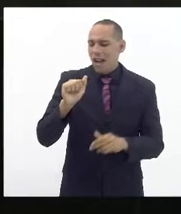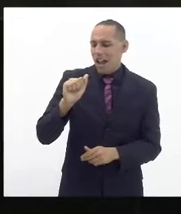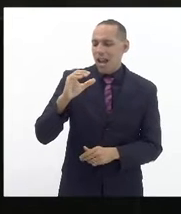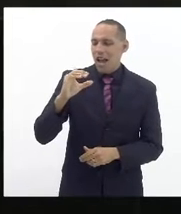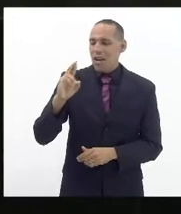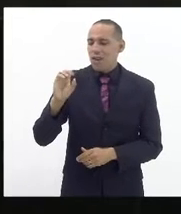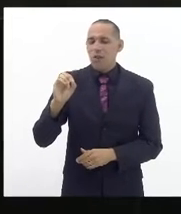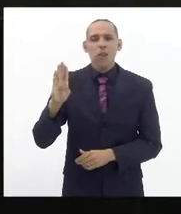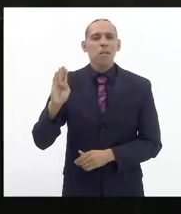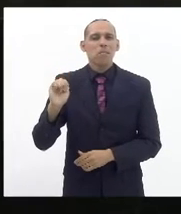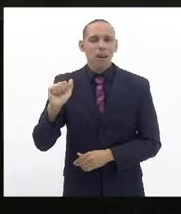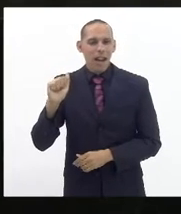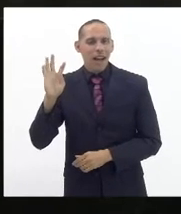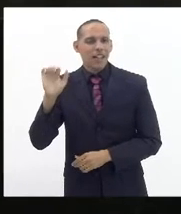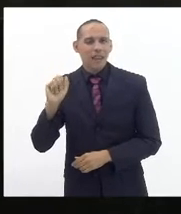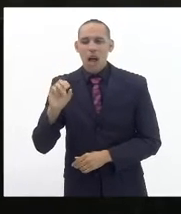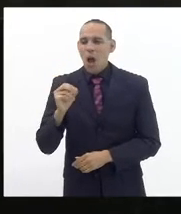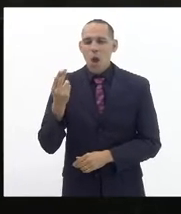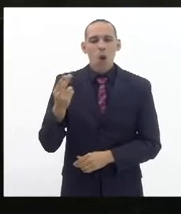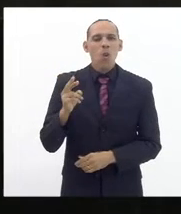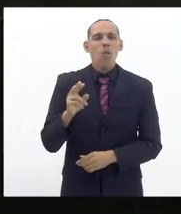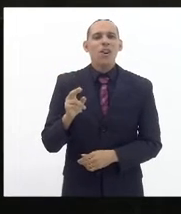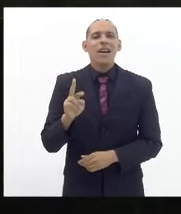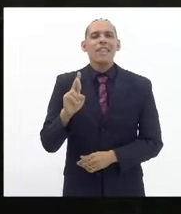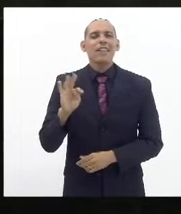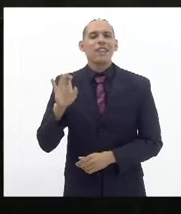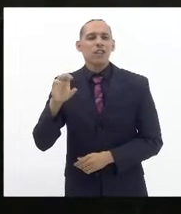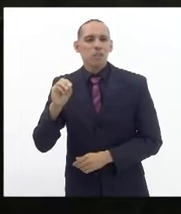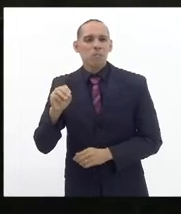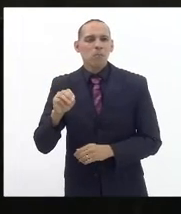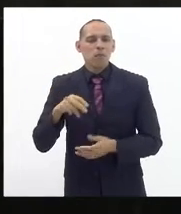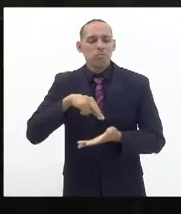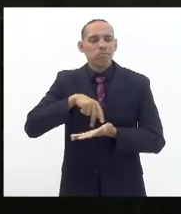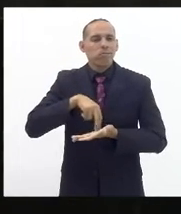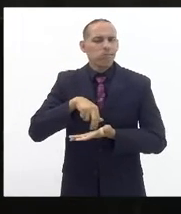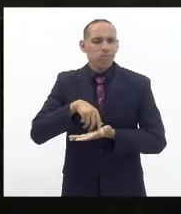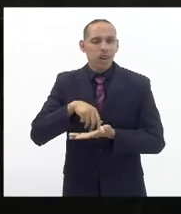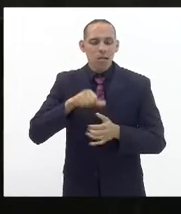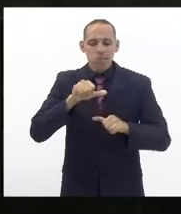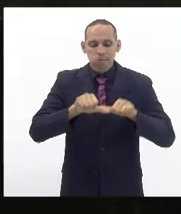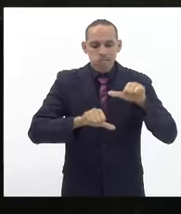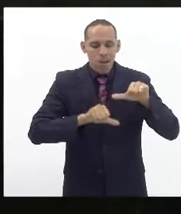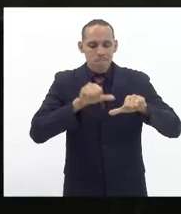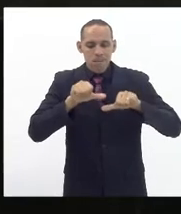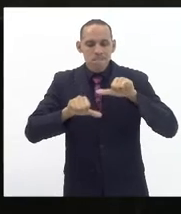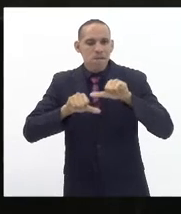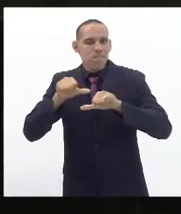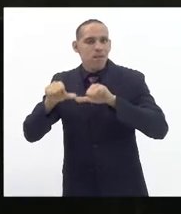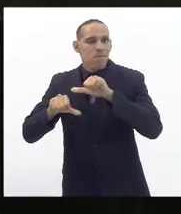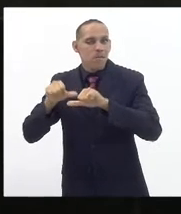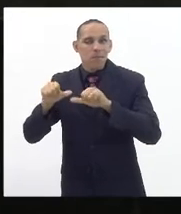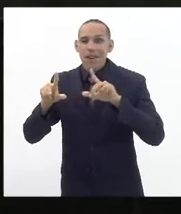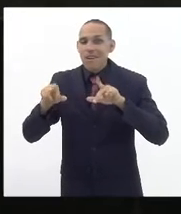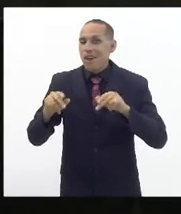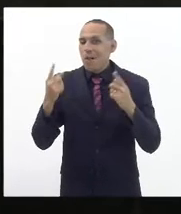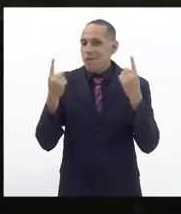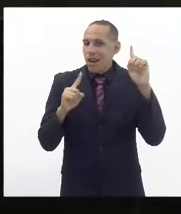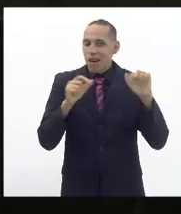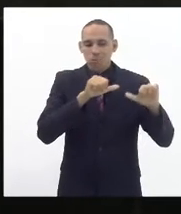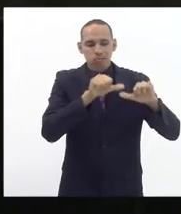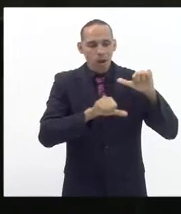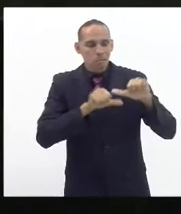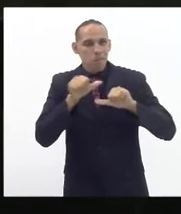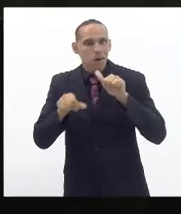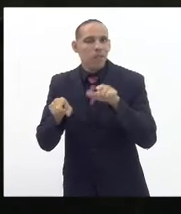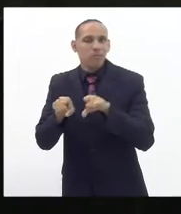acrobatas, ritmistas da dança, ela veio se transformando e se solidificando como o próprio carnaval. Hoje em